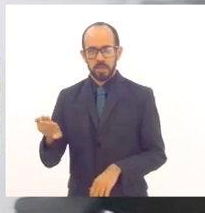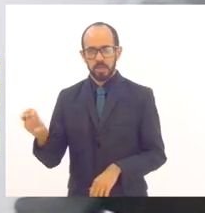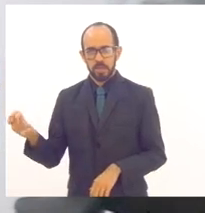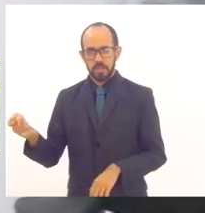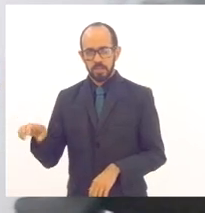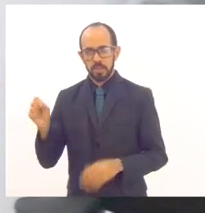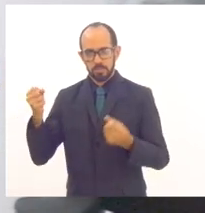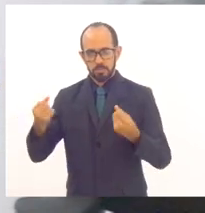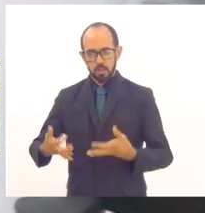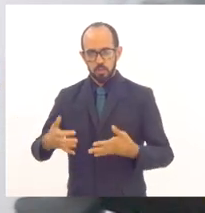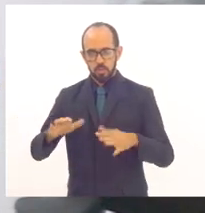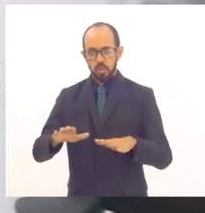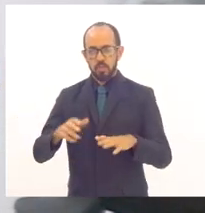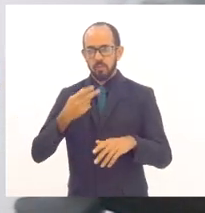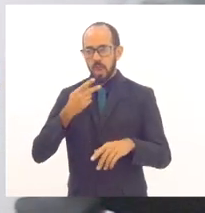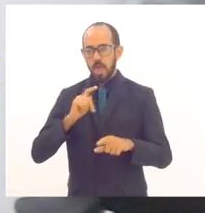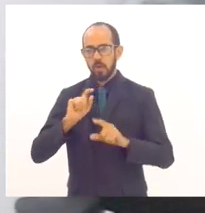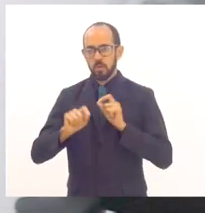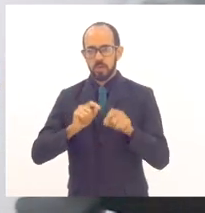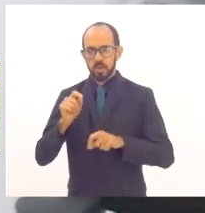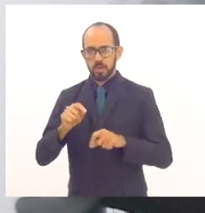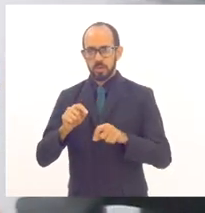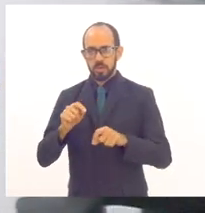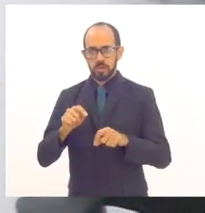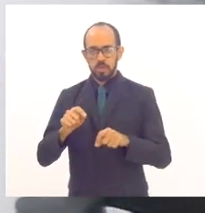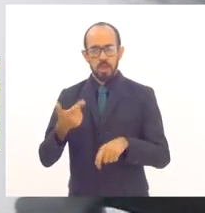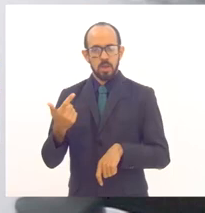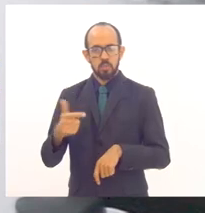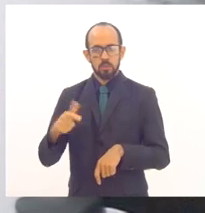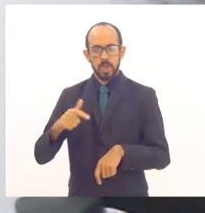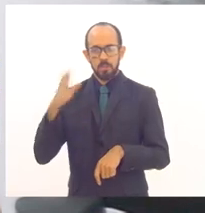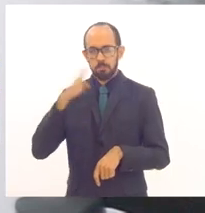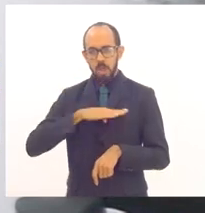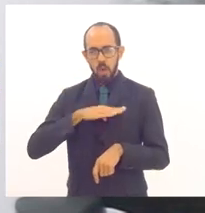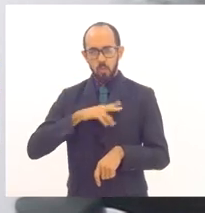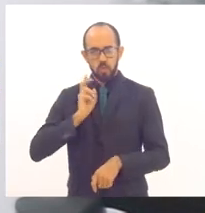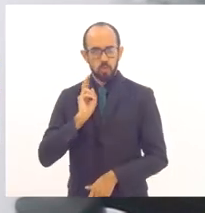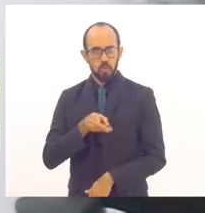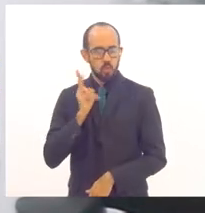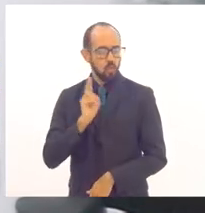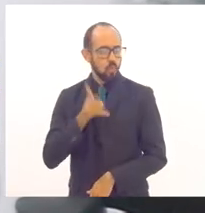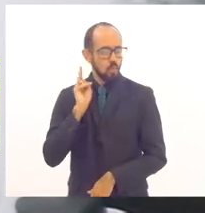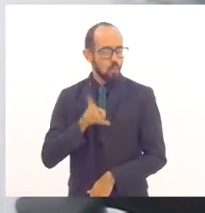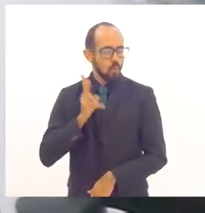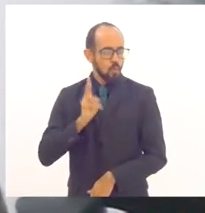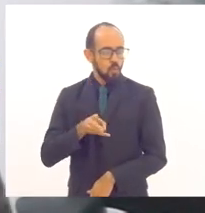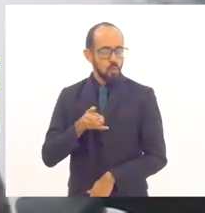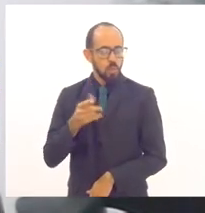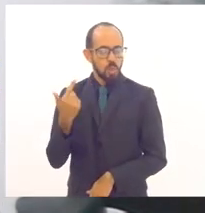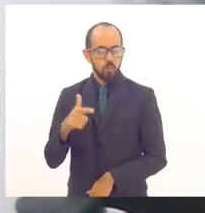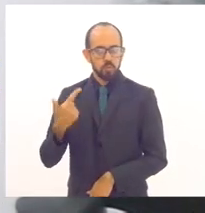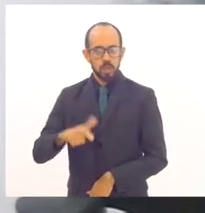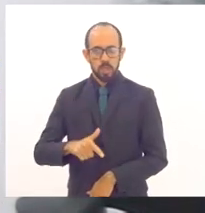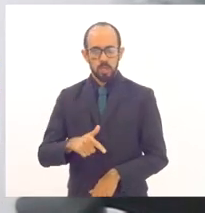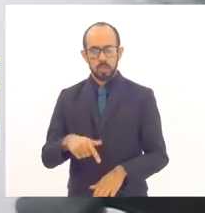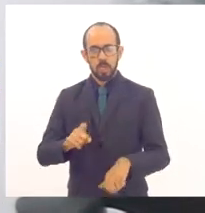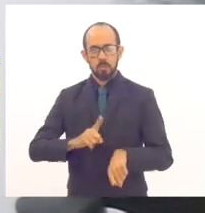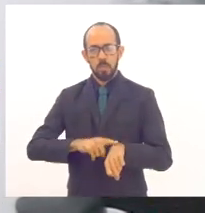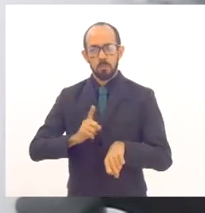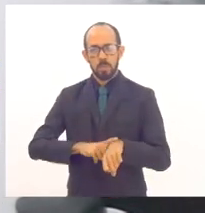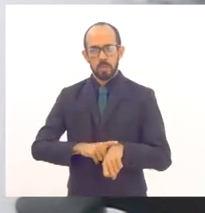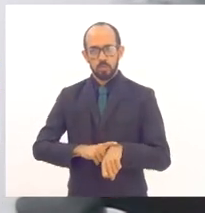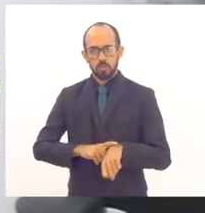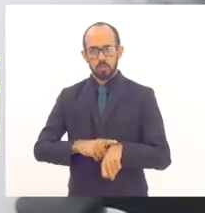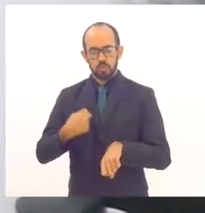quero dizer para vocês o seguinte: não há mal que dure para sempre. Não há mal que dure para sempre. Está na hora da